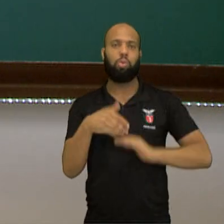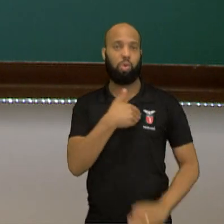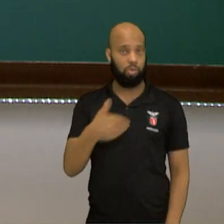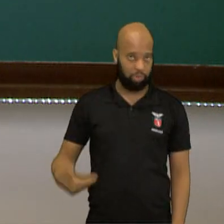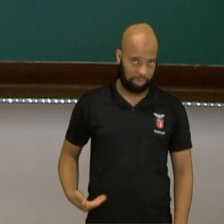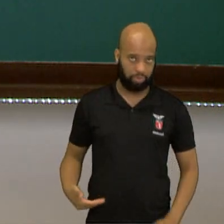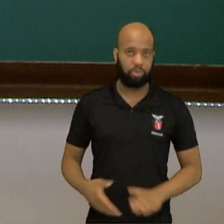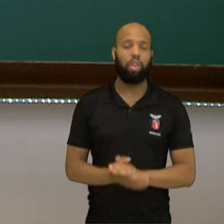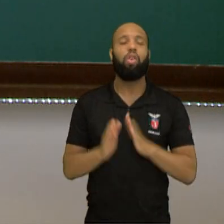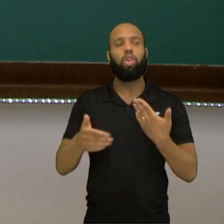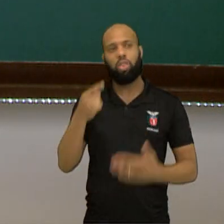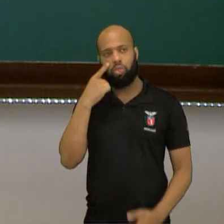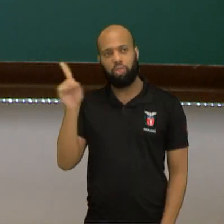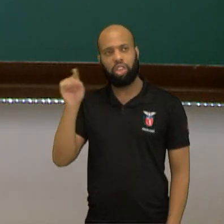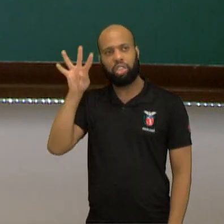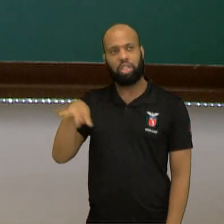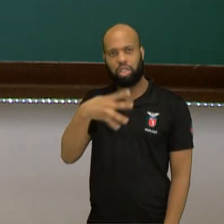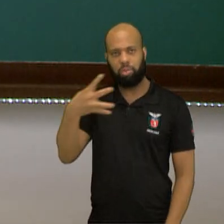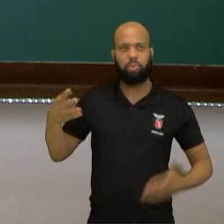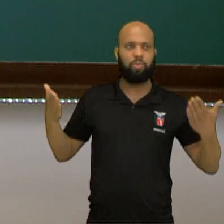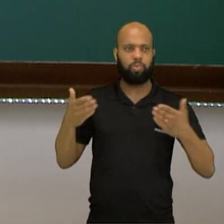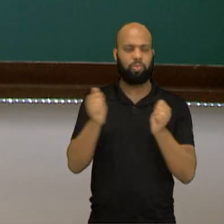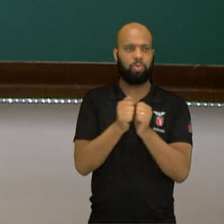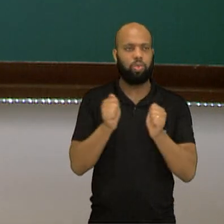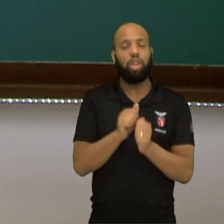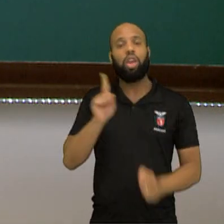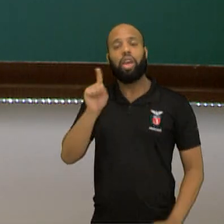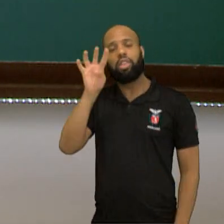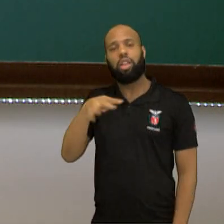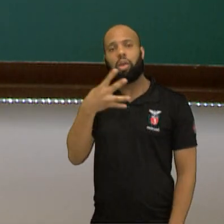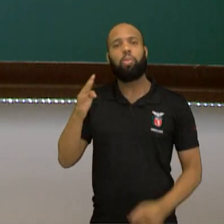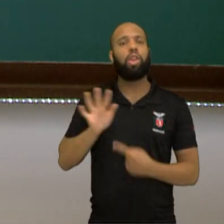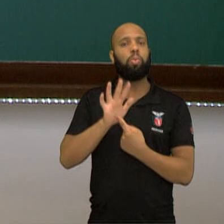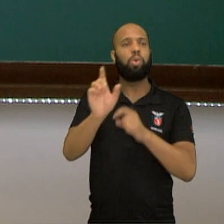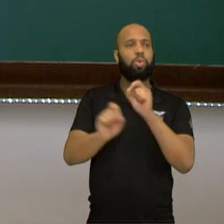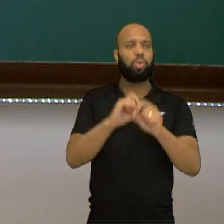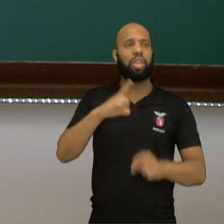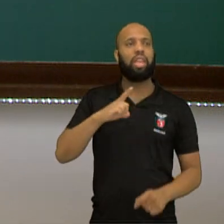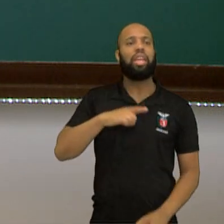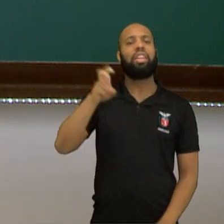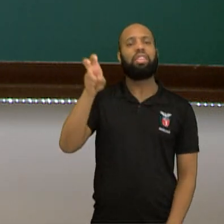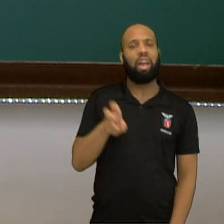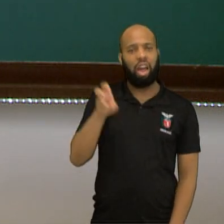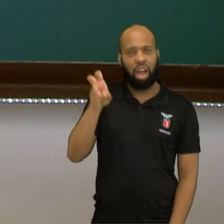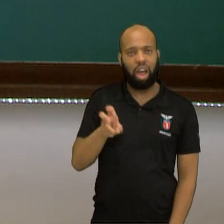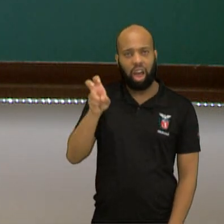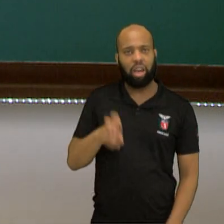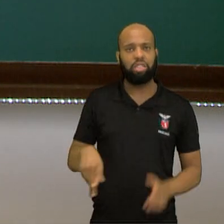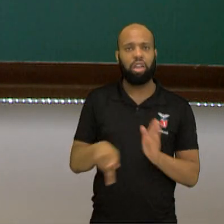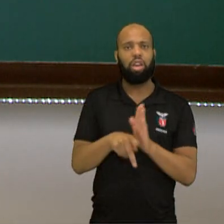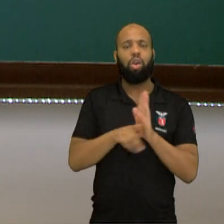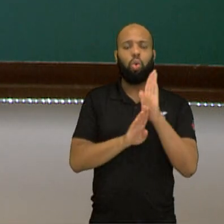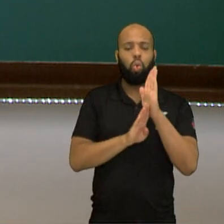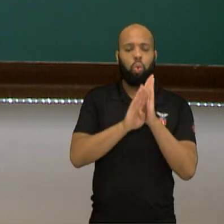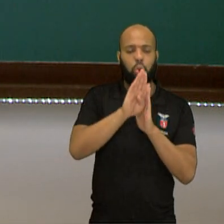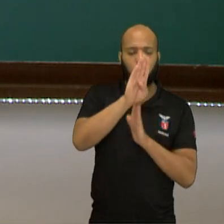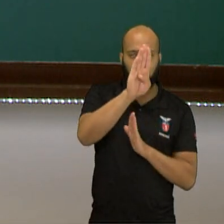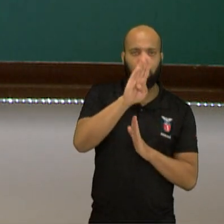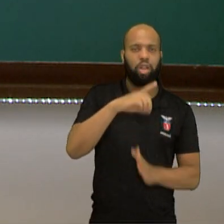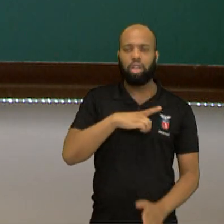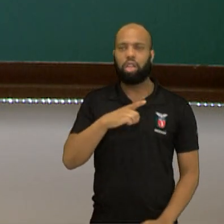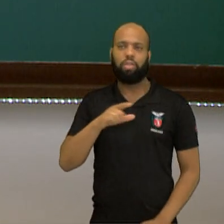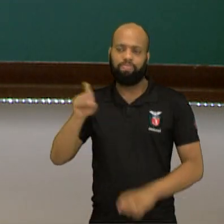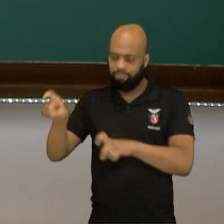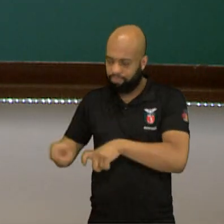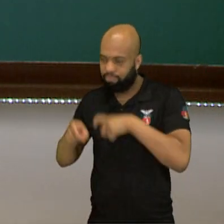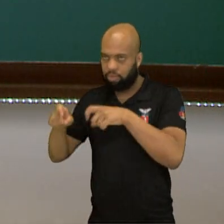aí. Mas observe essa tabela comigo. Essa tabela mostra as taxas de crescimento da